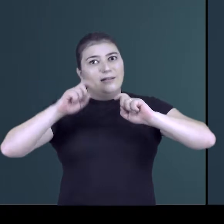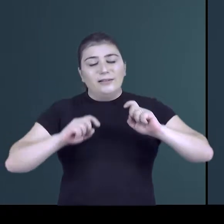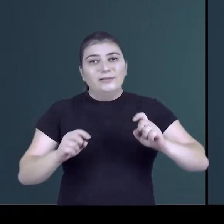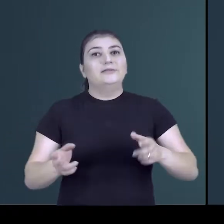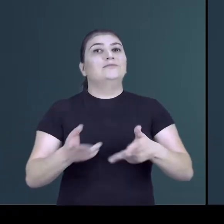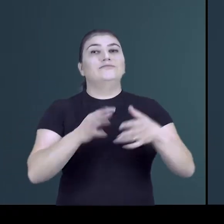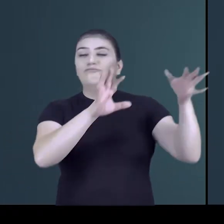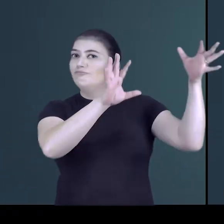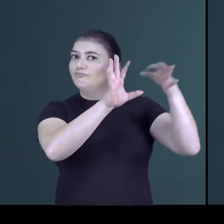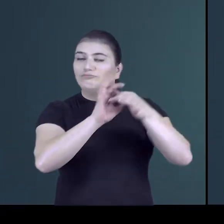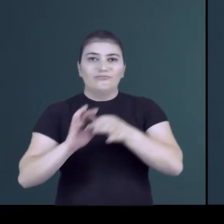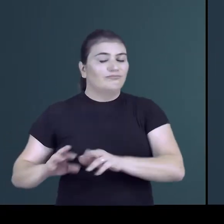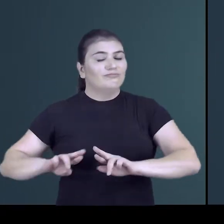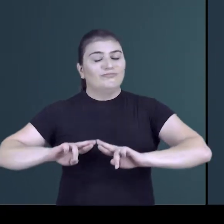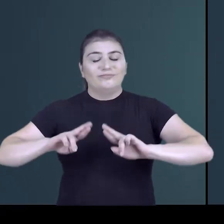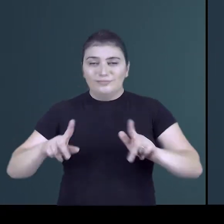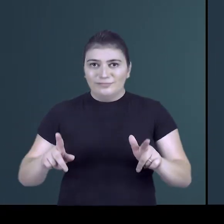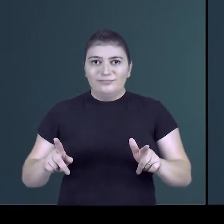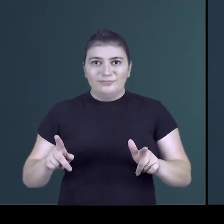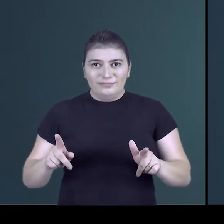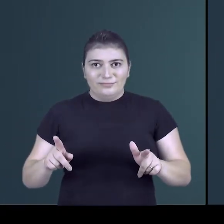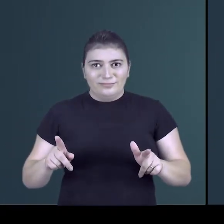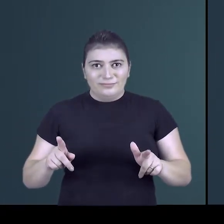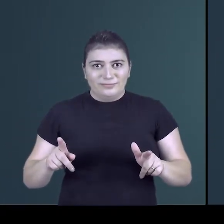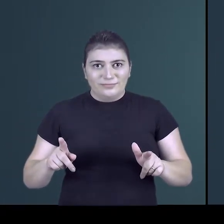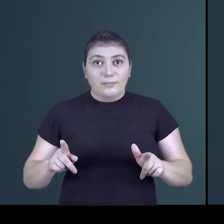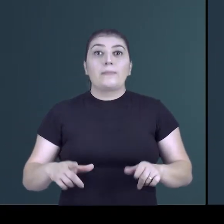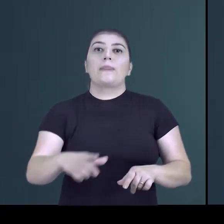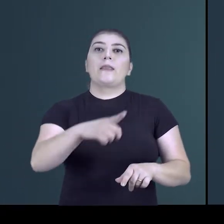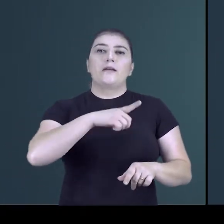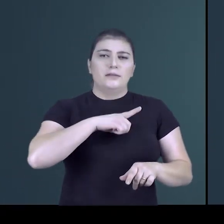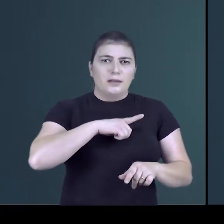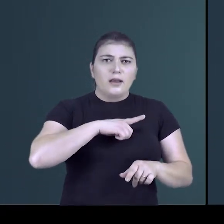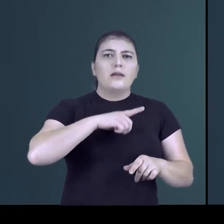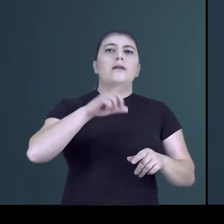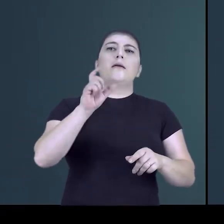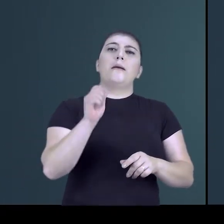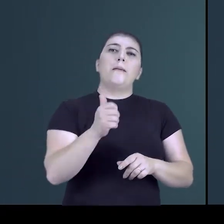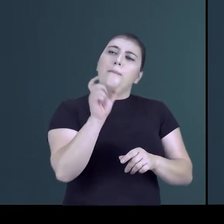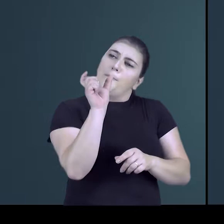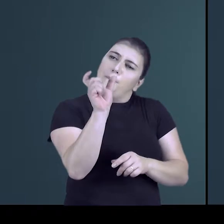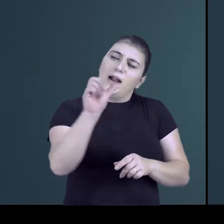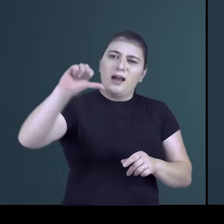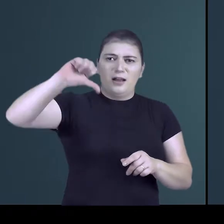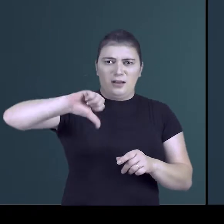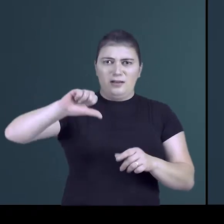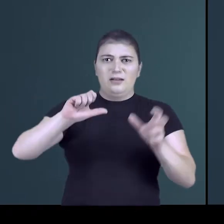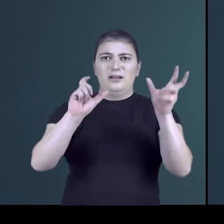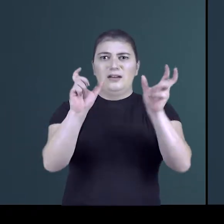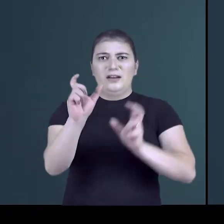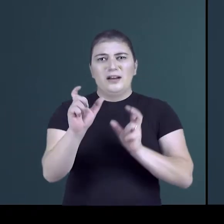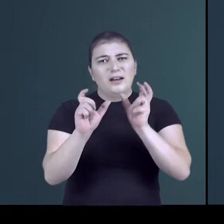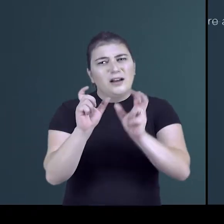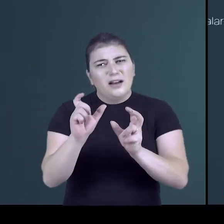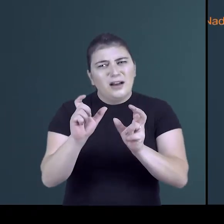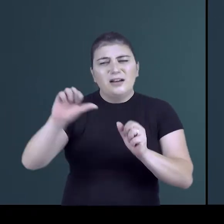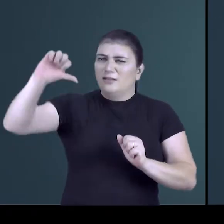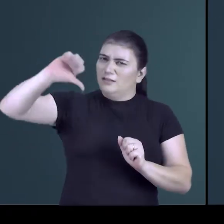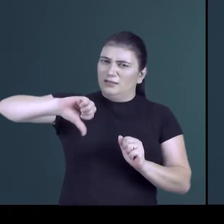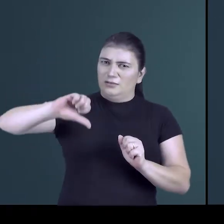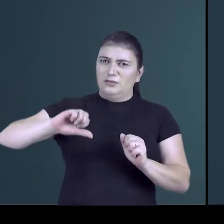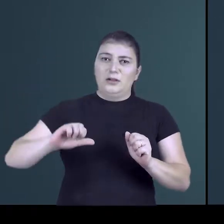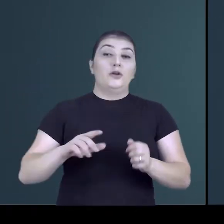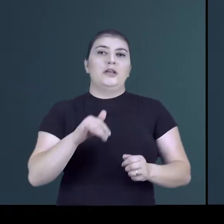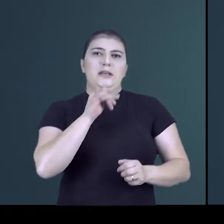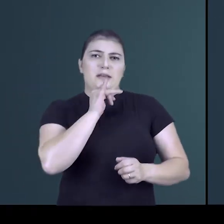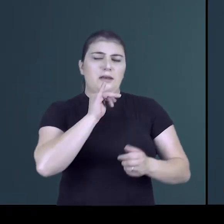em diversos contextos diferentes. Temos uma palavra negativa, um advérbio de negação, ou nada